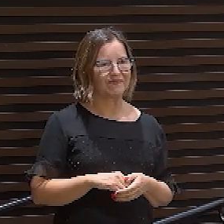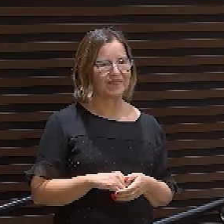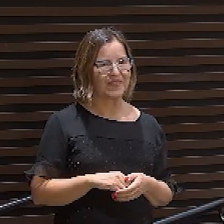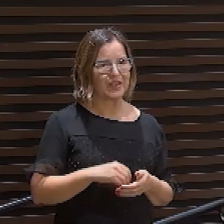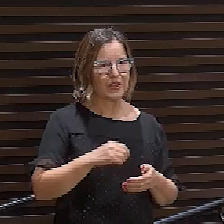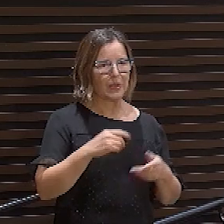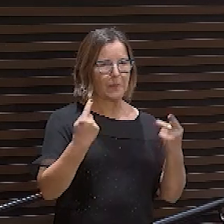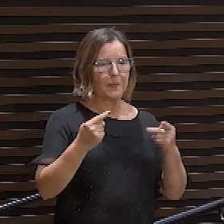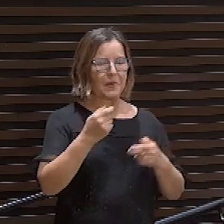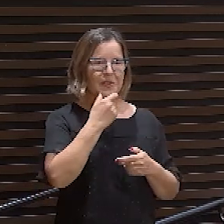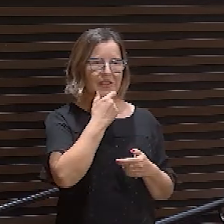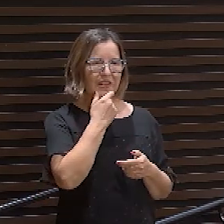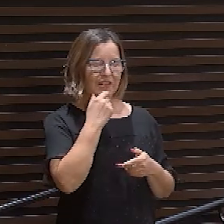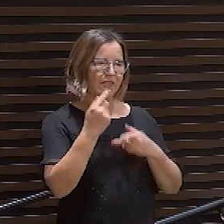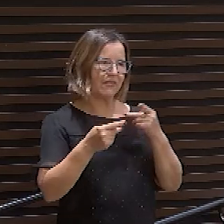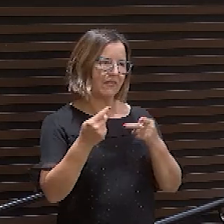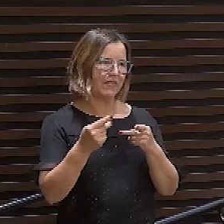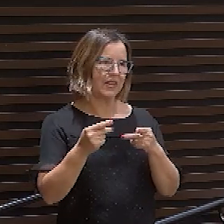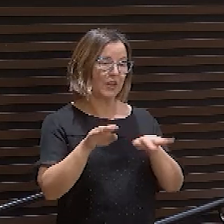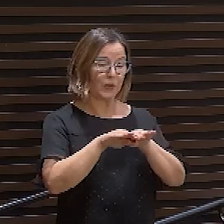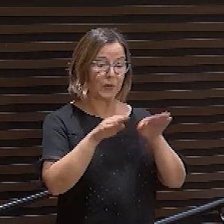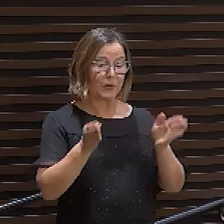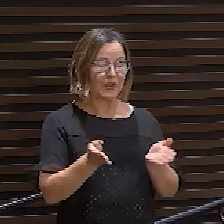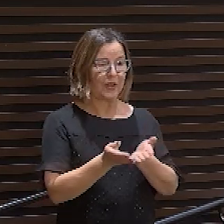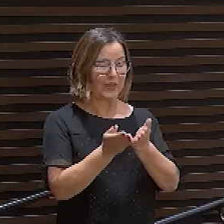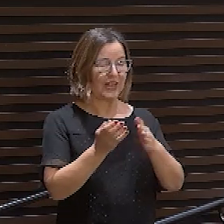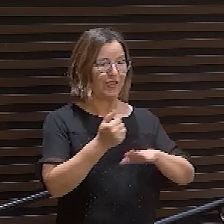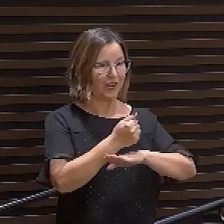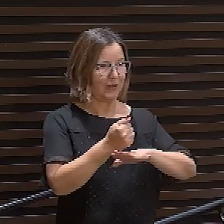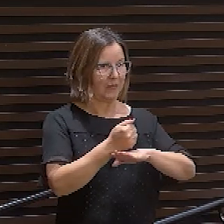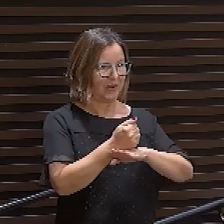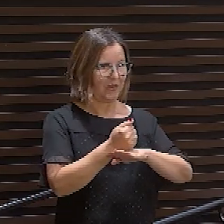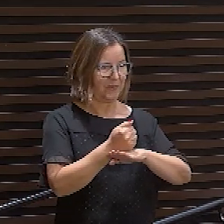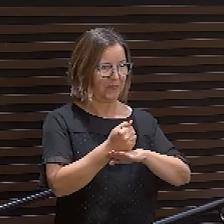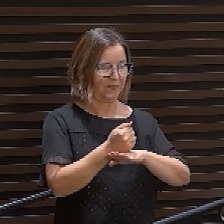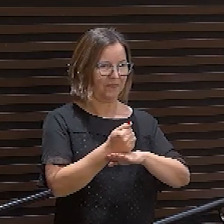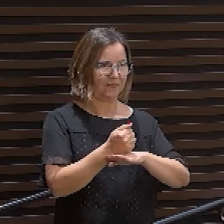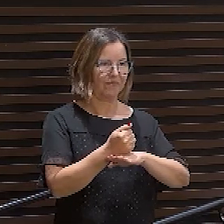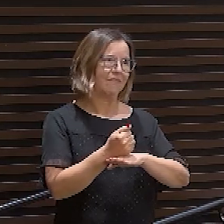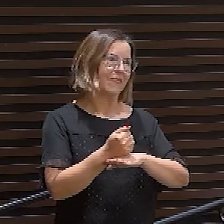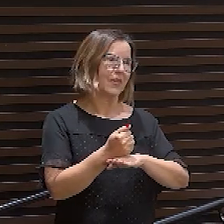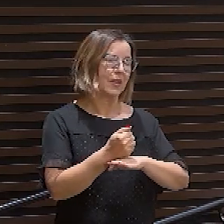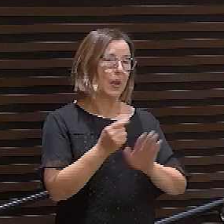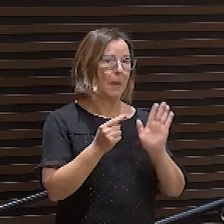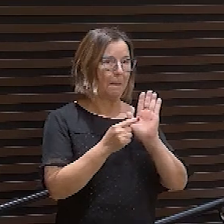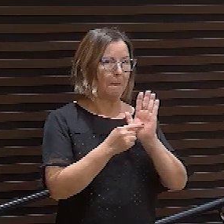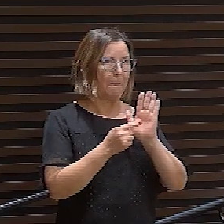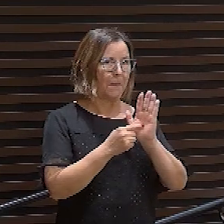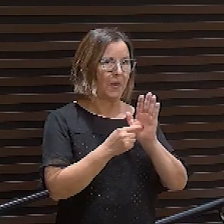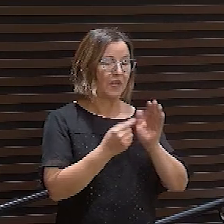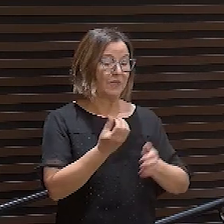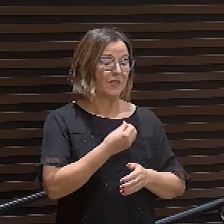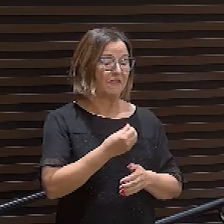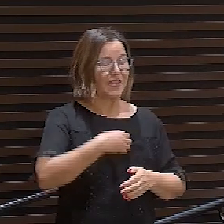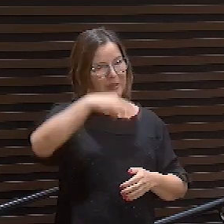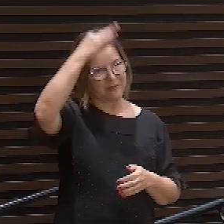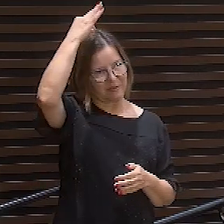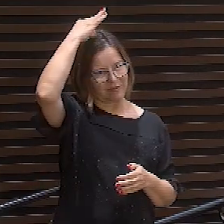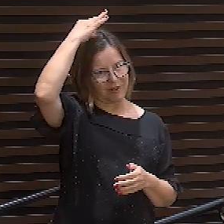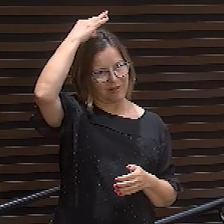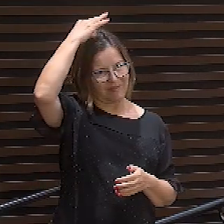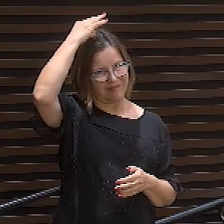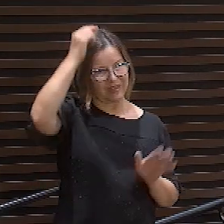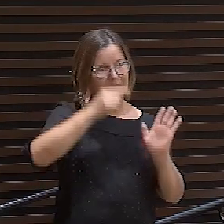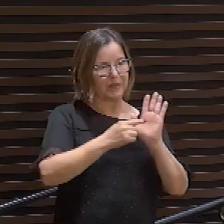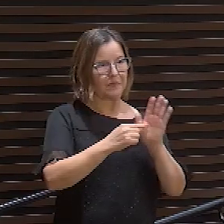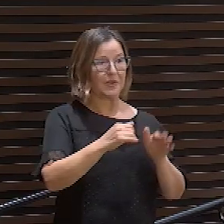representam momentos de rendição e adoração, servindo como marcos de uma jornada espiritual e exemplos para que